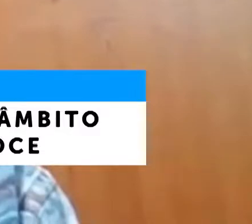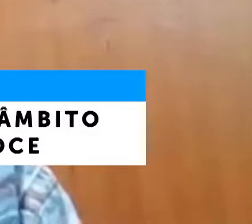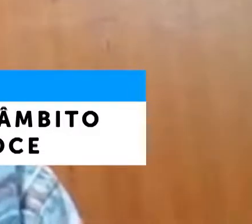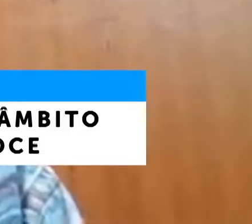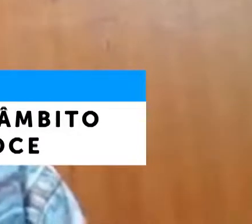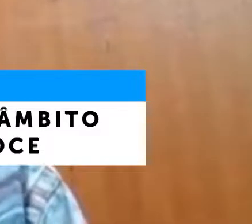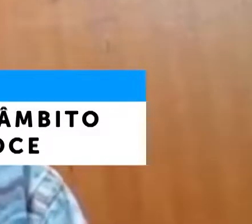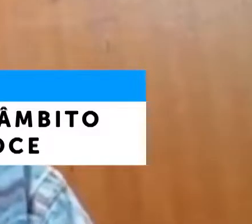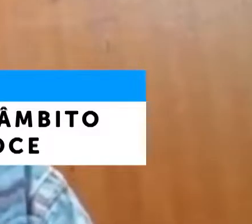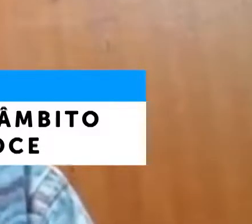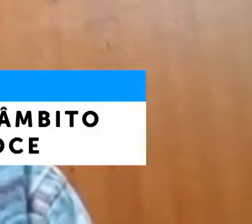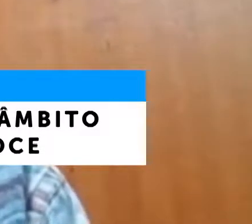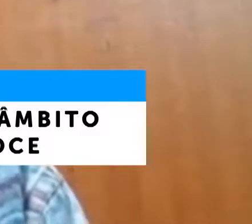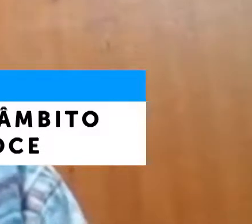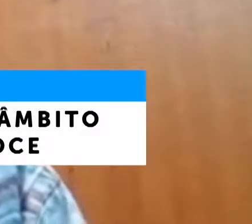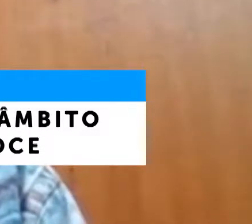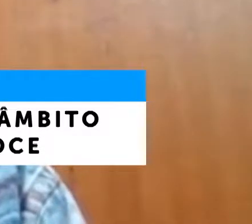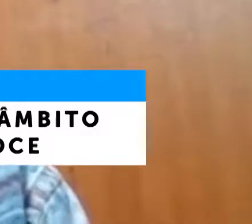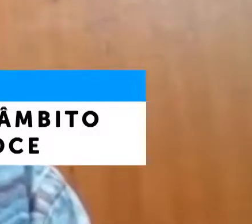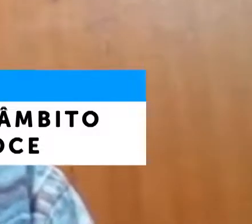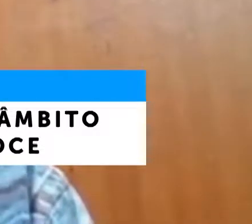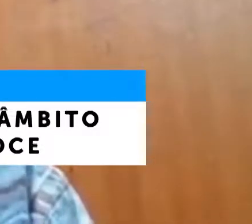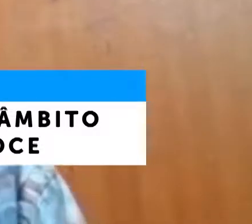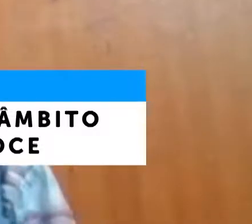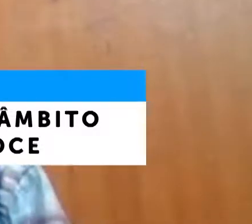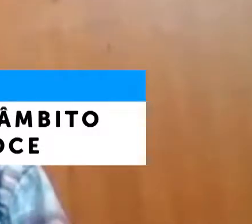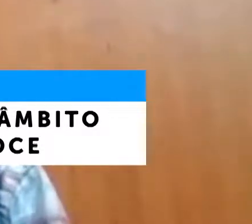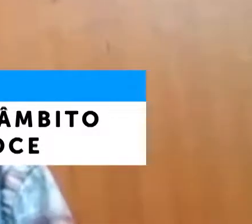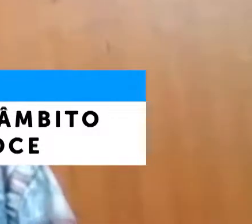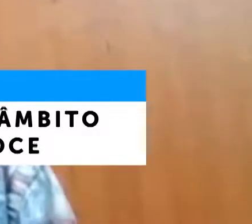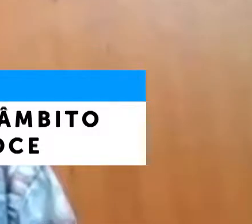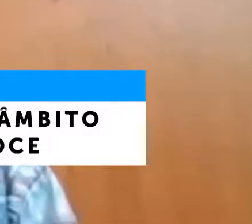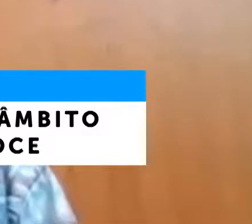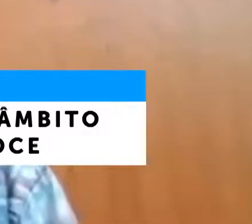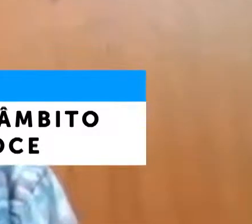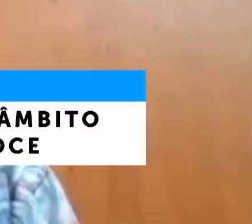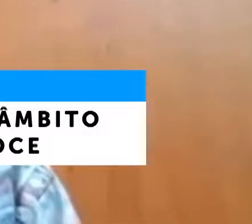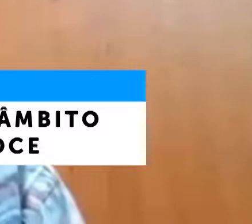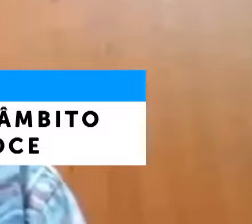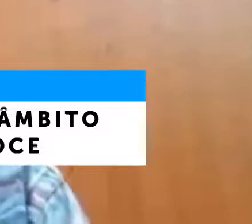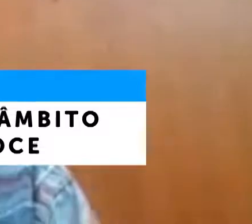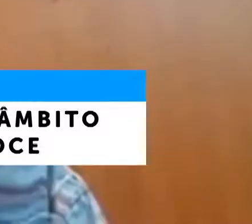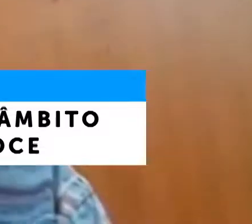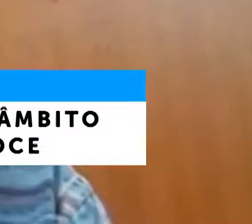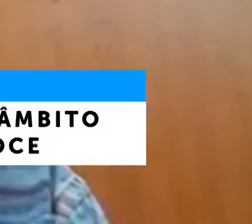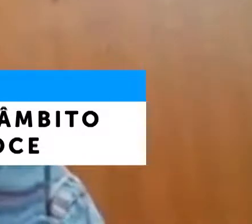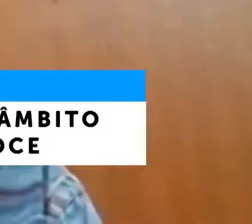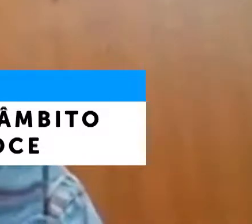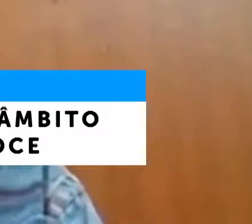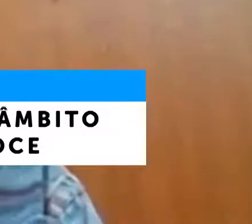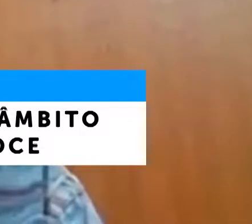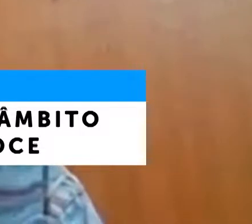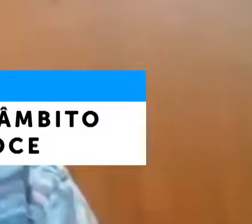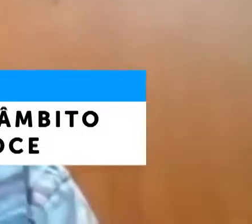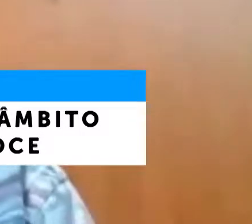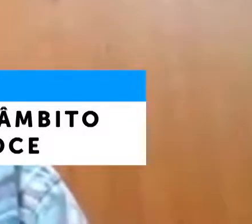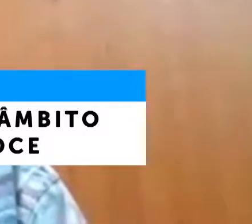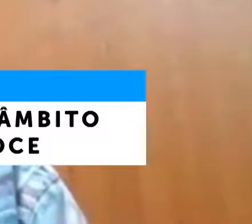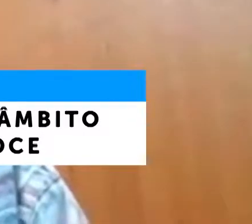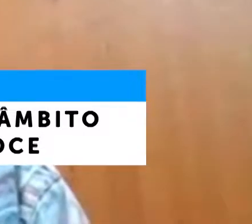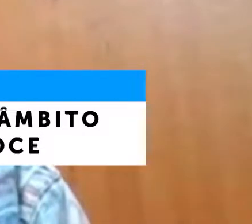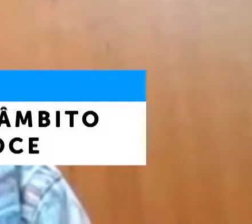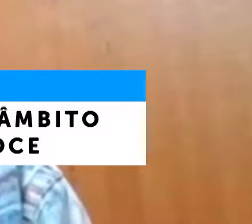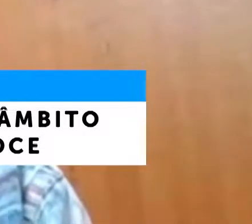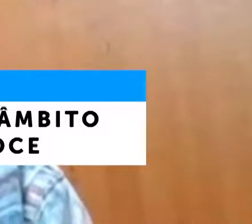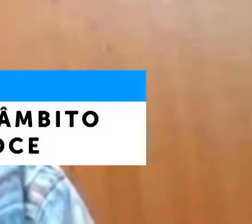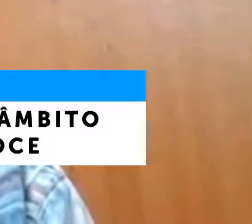é favorável. Nós não estamos fazendo uma discussão entre quem é favorável à erotização de criança e quem é contrário. Eu tenho certeza que todo mundo aqui é